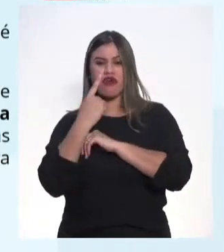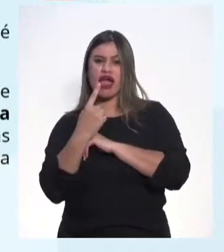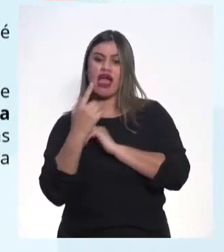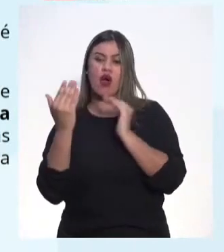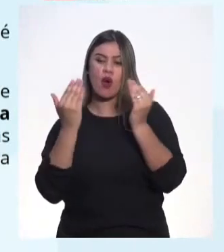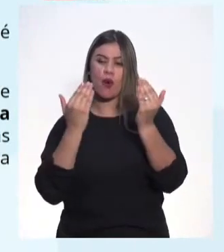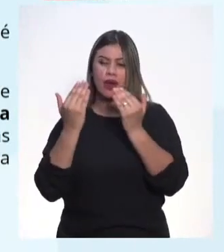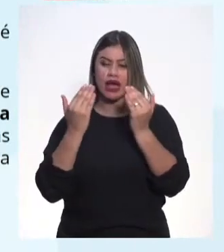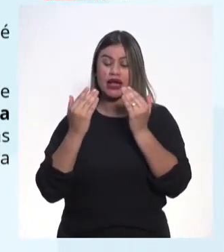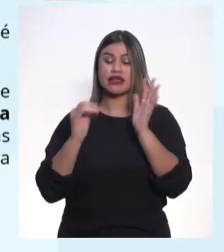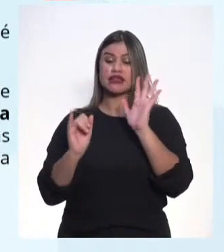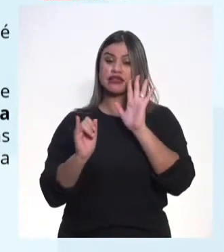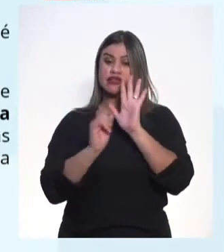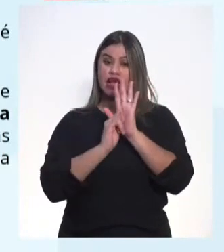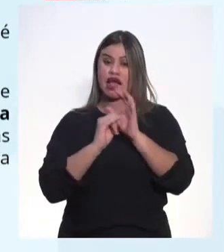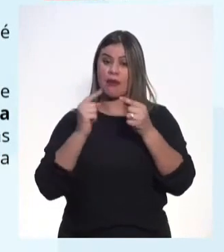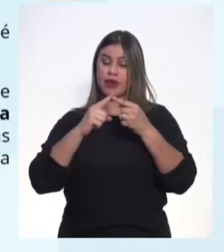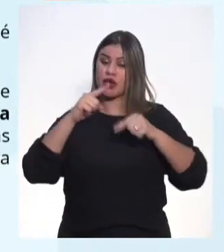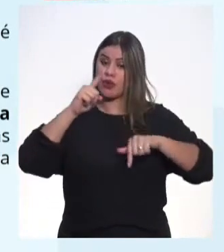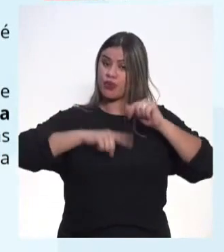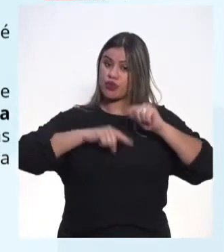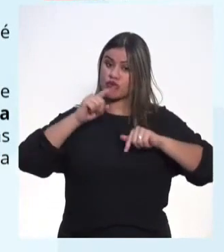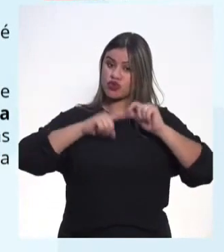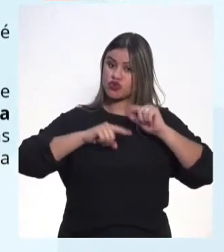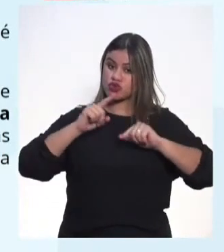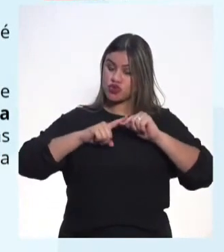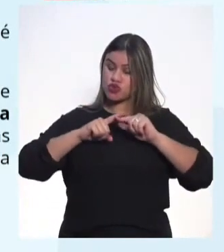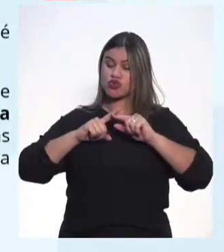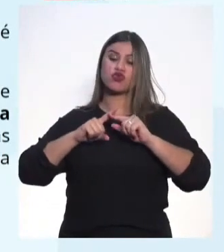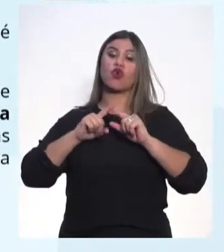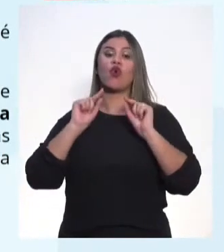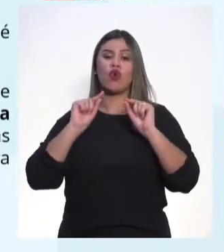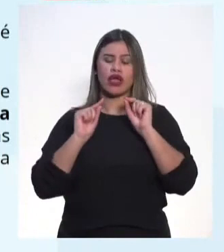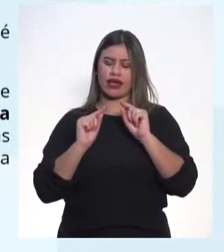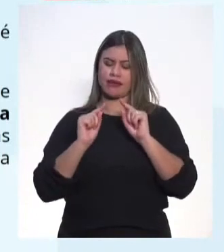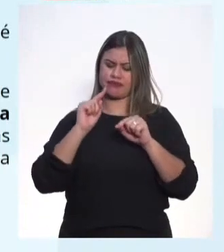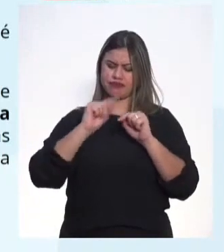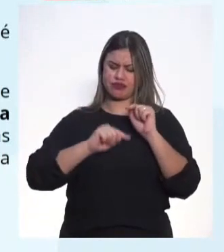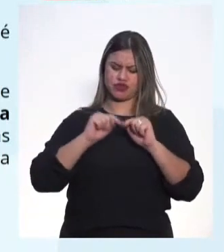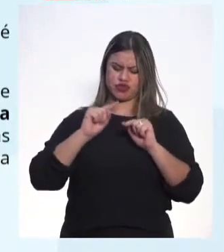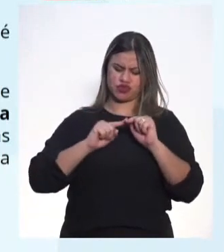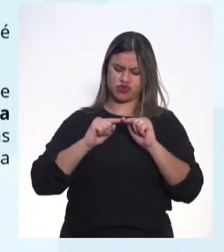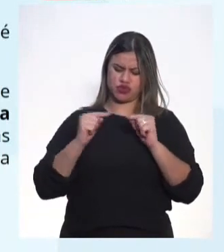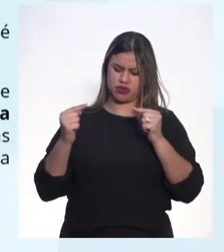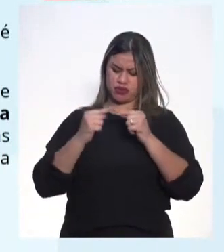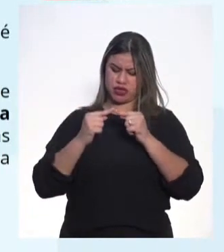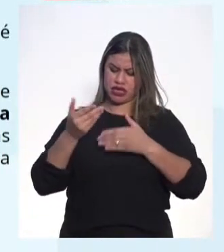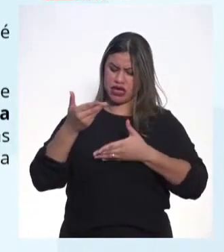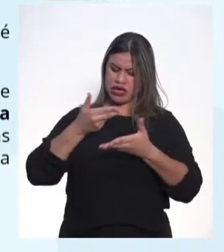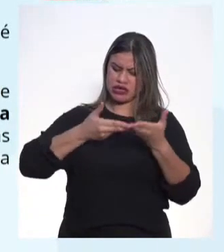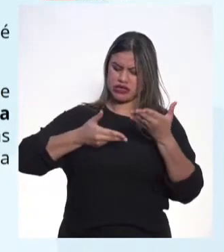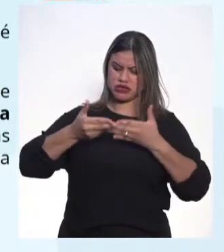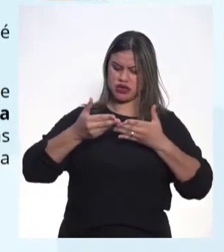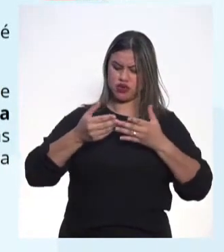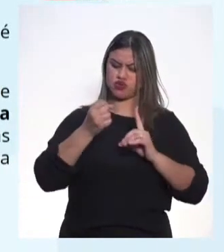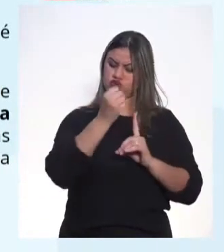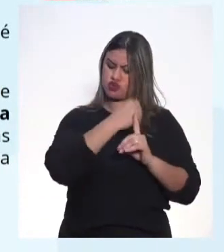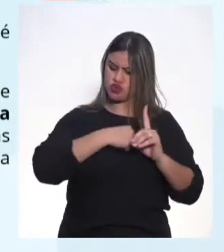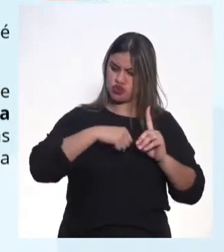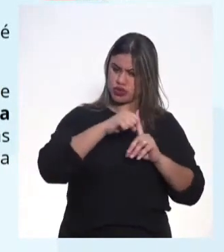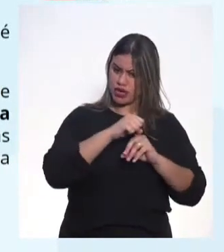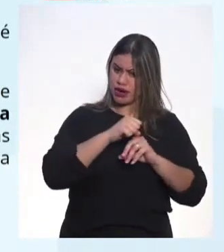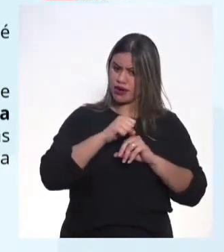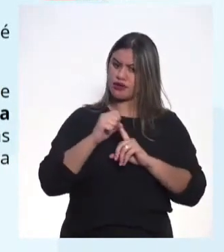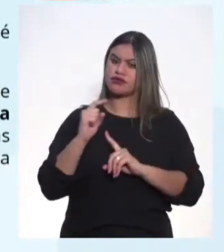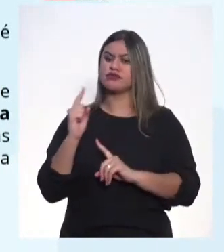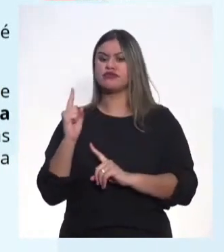da relação entre a sociedade e o indivíduo. Né? Então, essa relação entre sociedade e indivíduo, né, produz